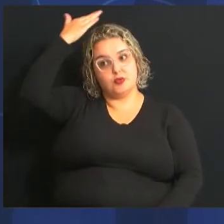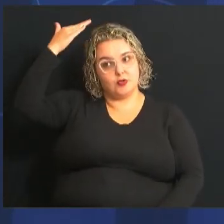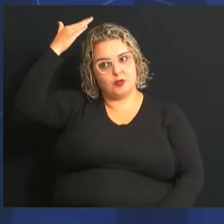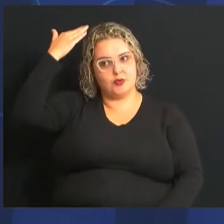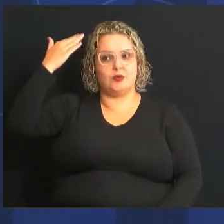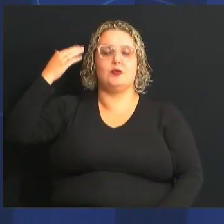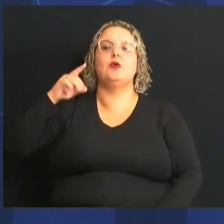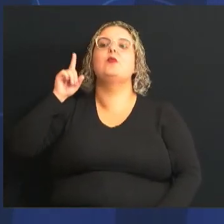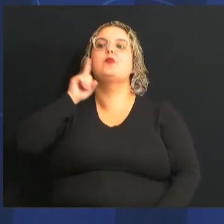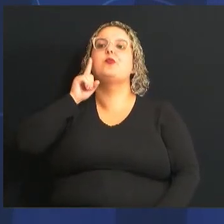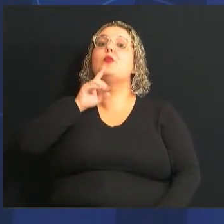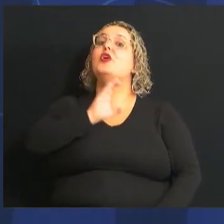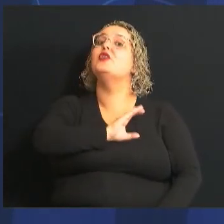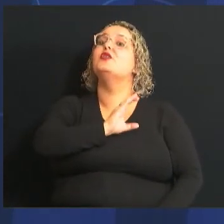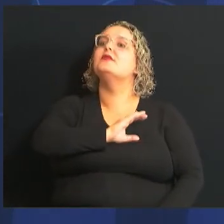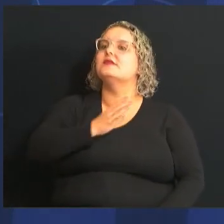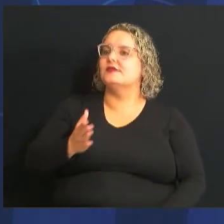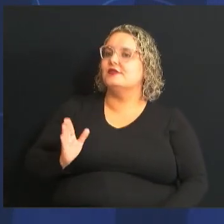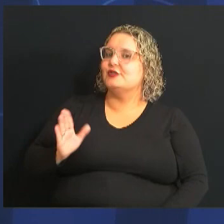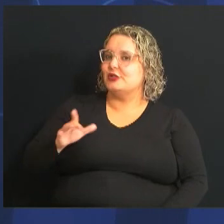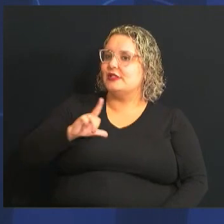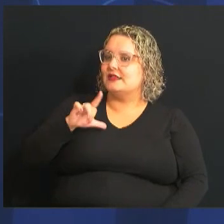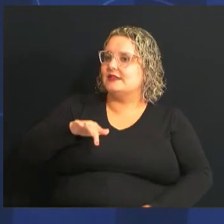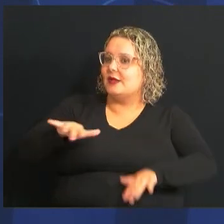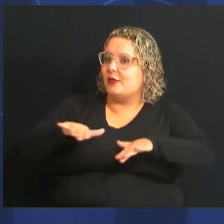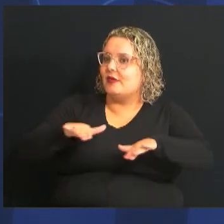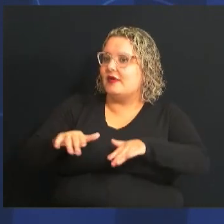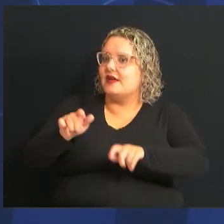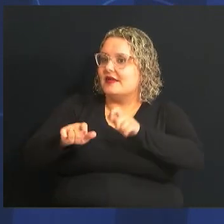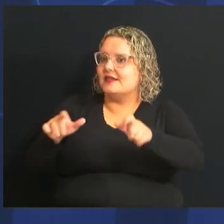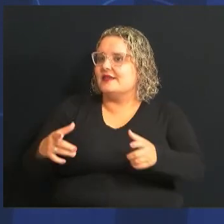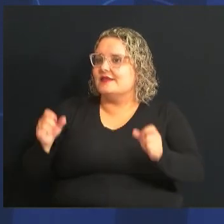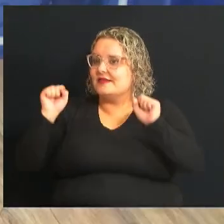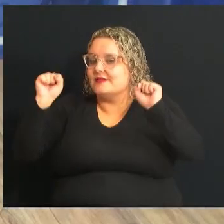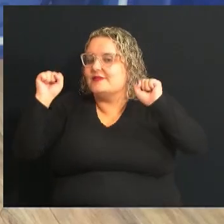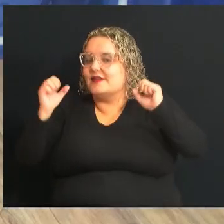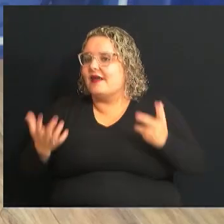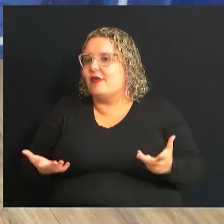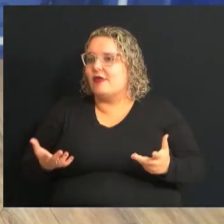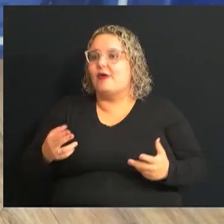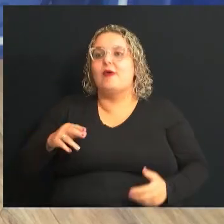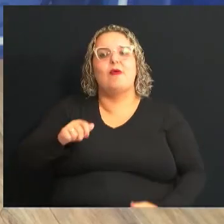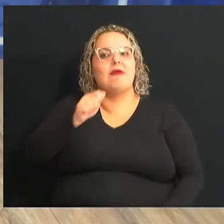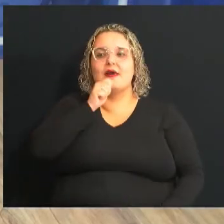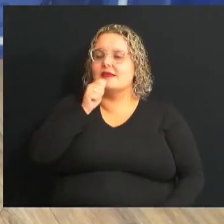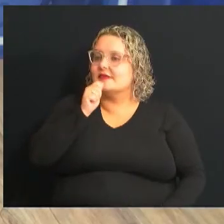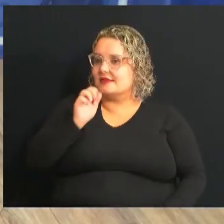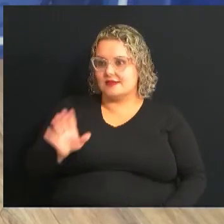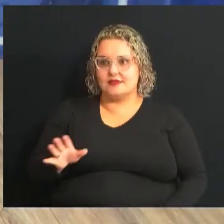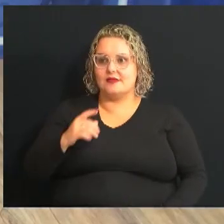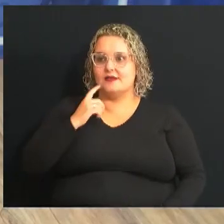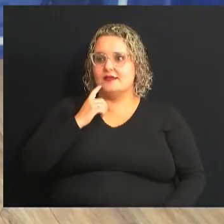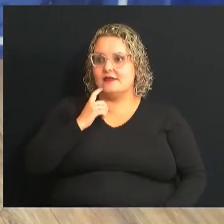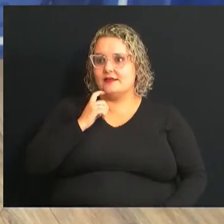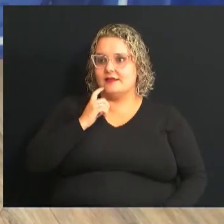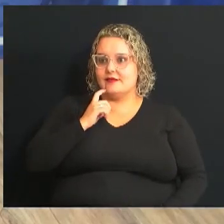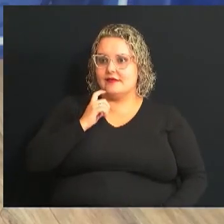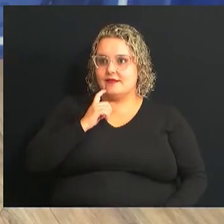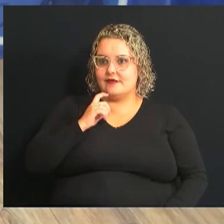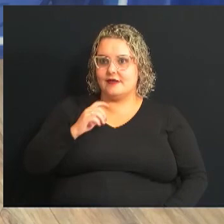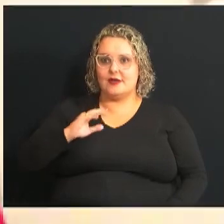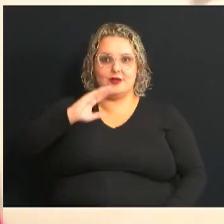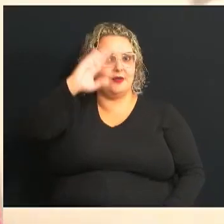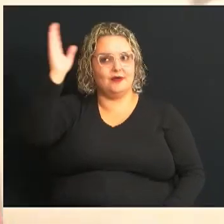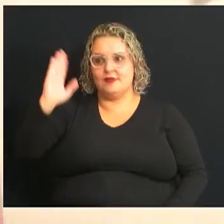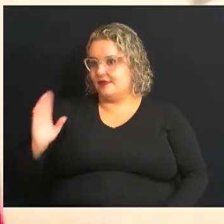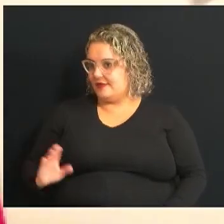aí no Canadá. Já tem movimentação? As pessoas estão animadas ou ainda não? Os brasileiros já estão